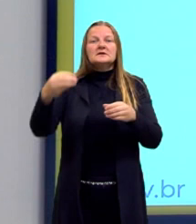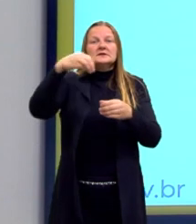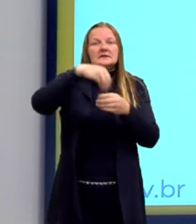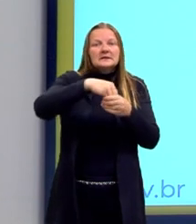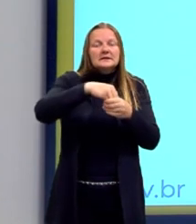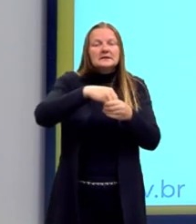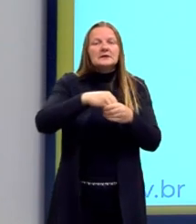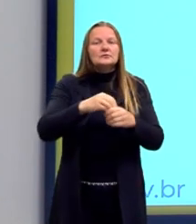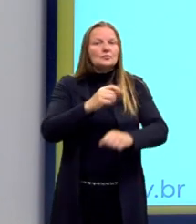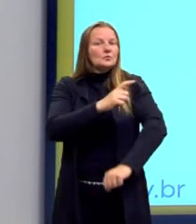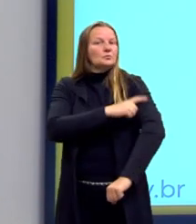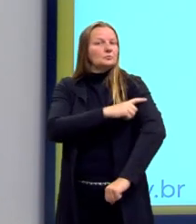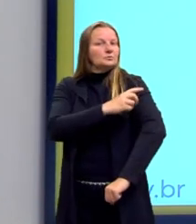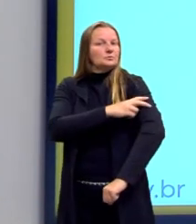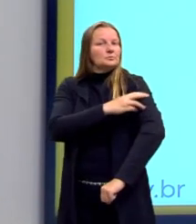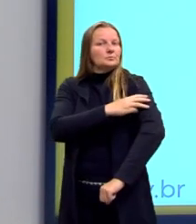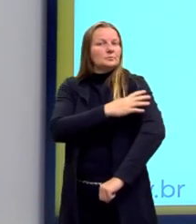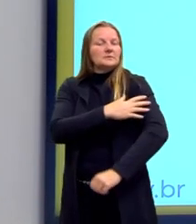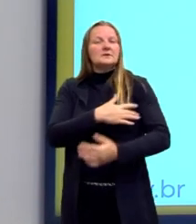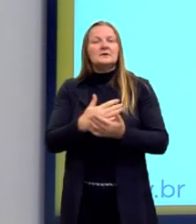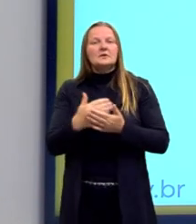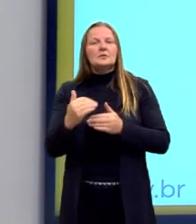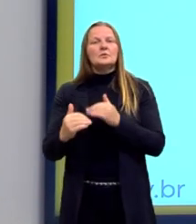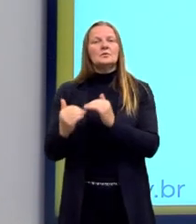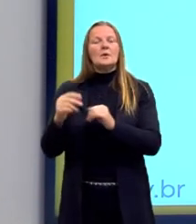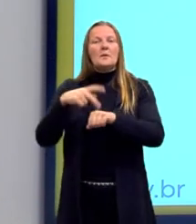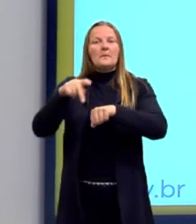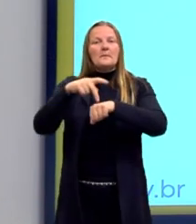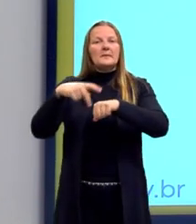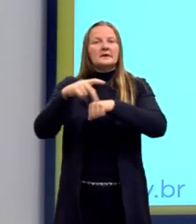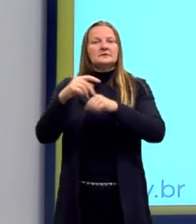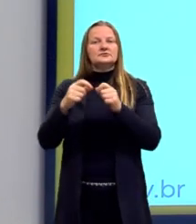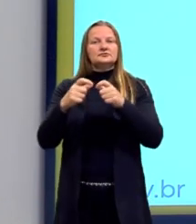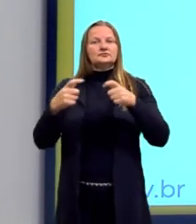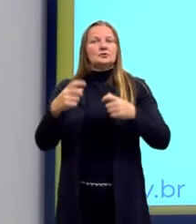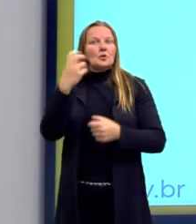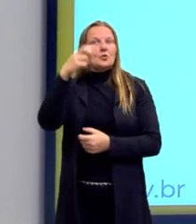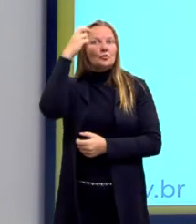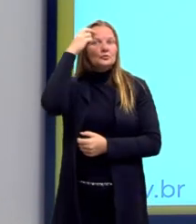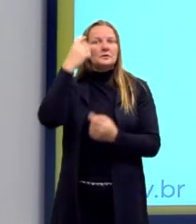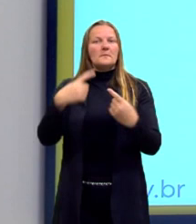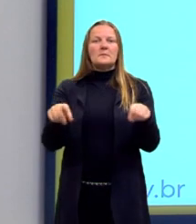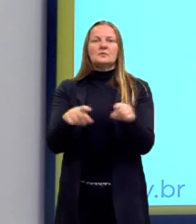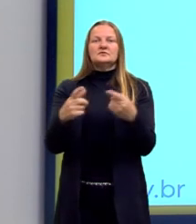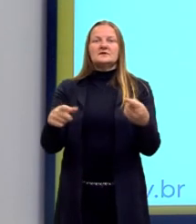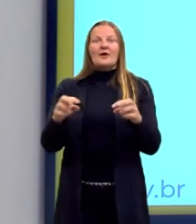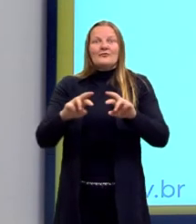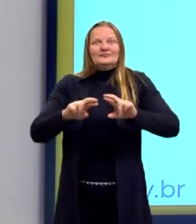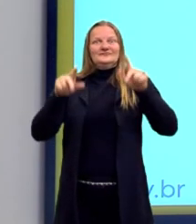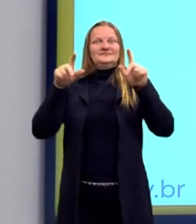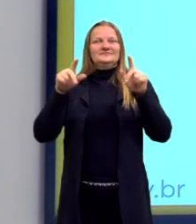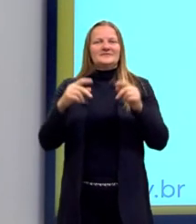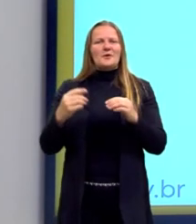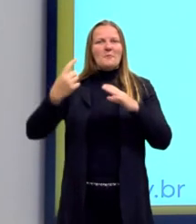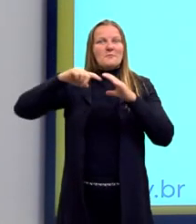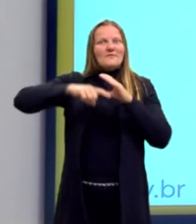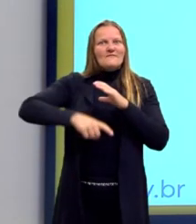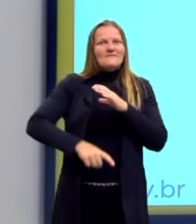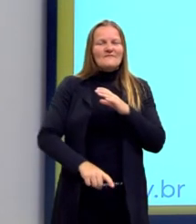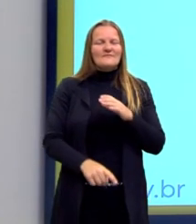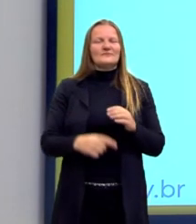das séries iniciais o quanto esses países têm uma cultura musical digamos assim mais profunda